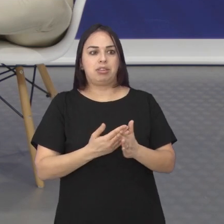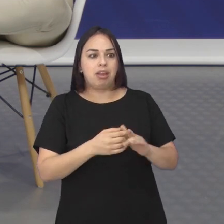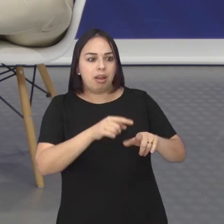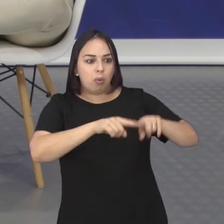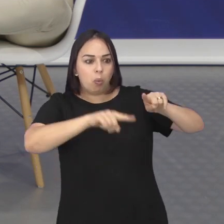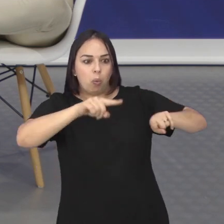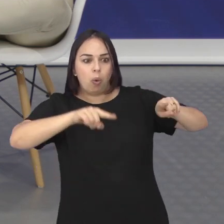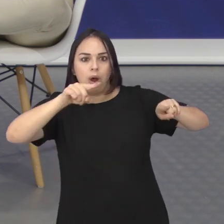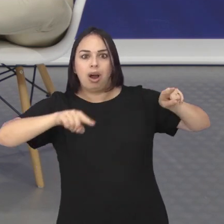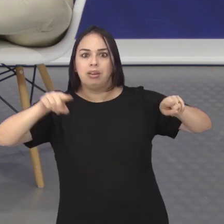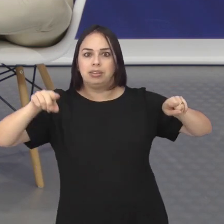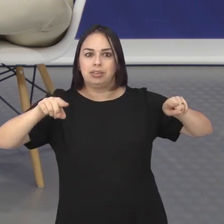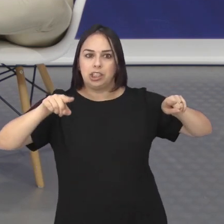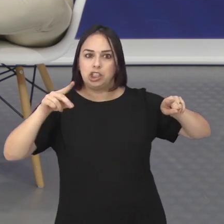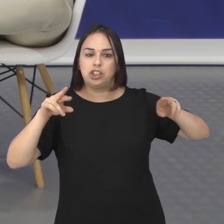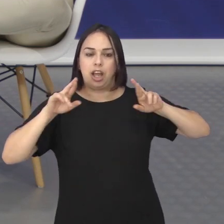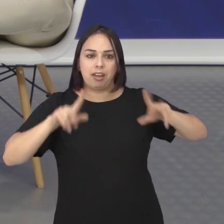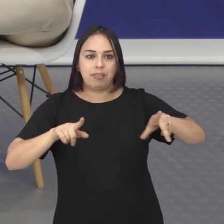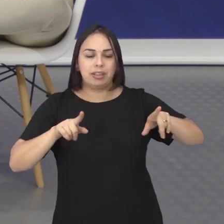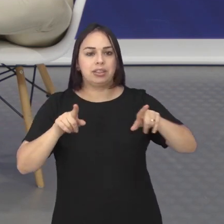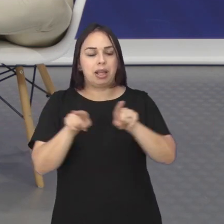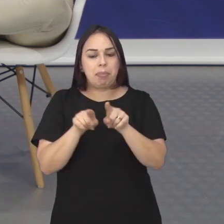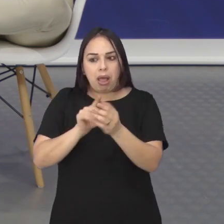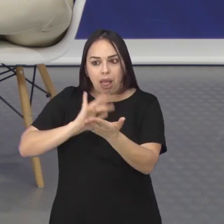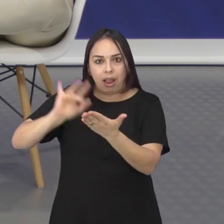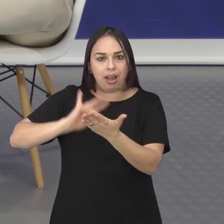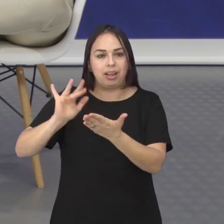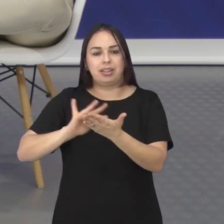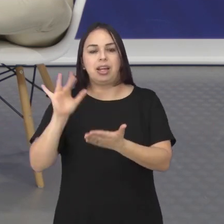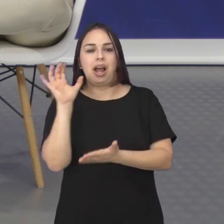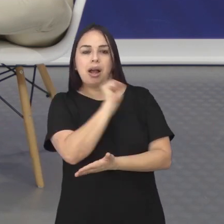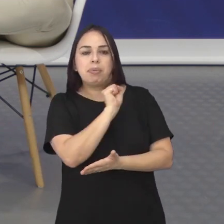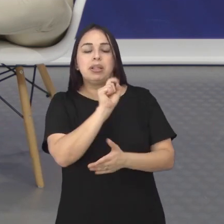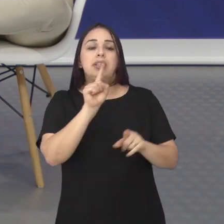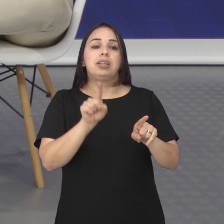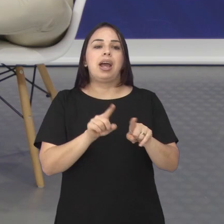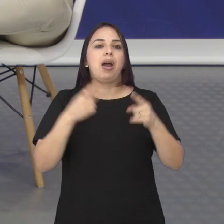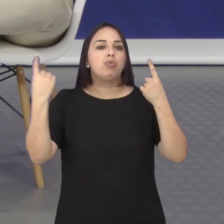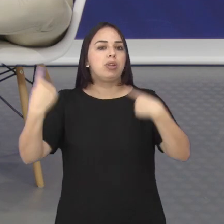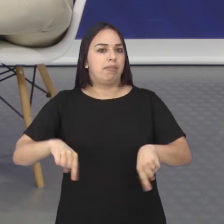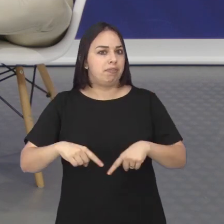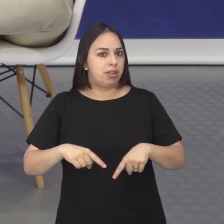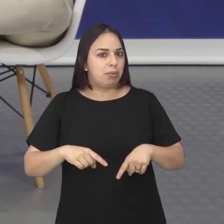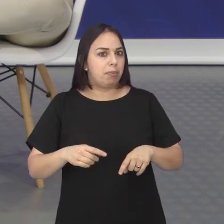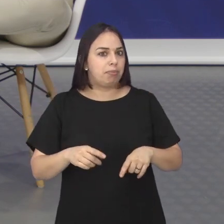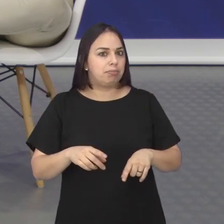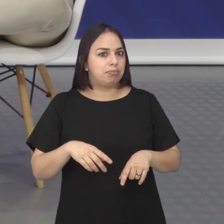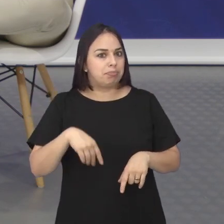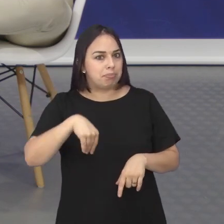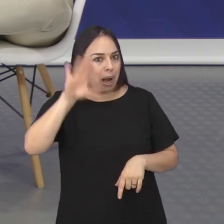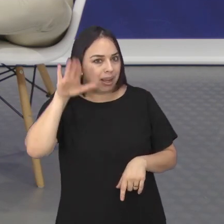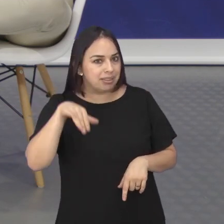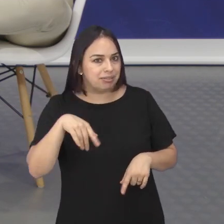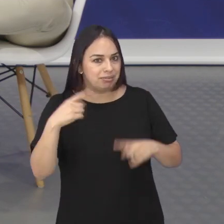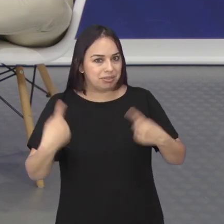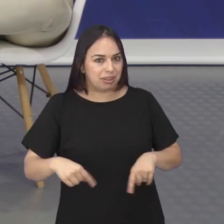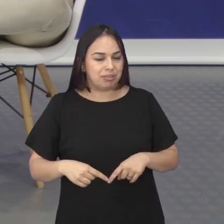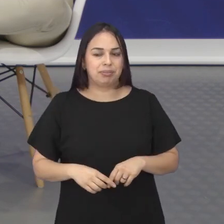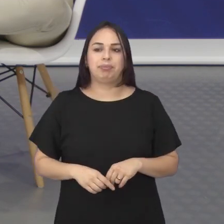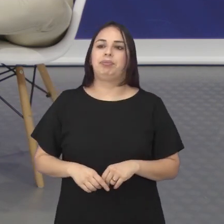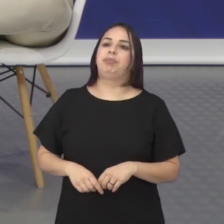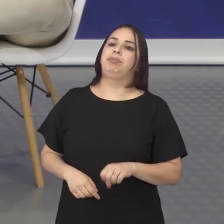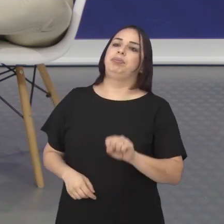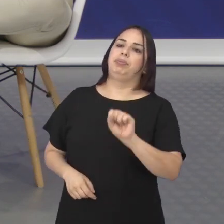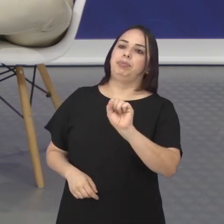níveis diferentes até, né, de interação com a tecnologia. Isso dá um desafio a mais para o professor dentro de sala de